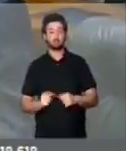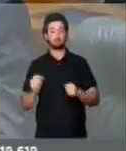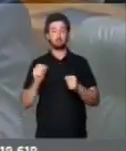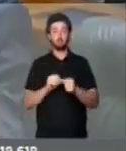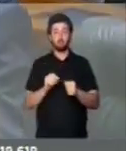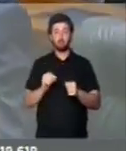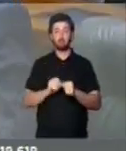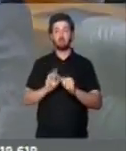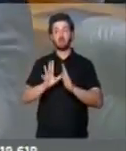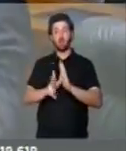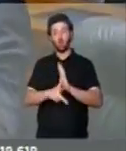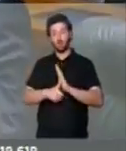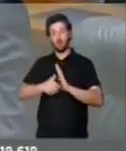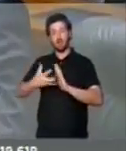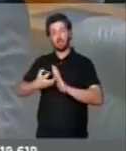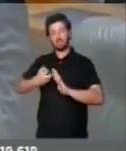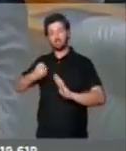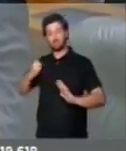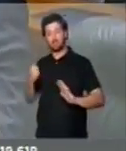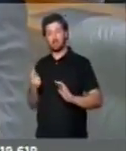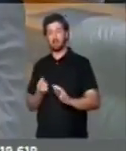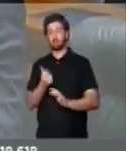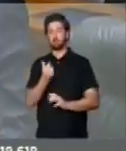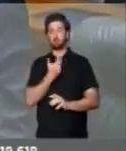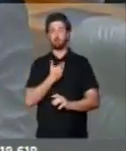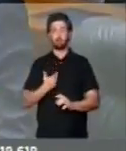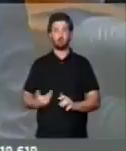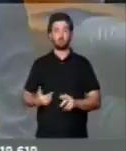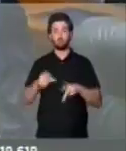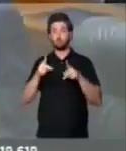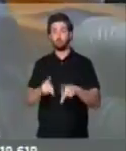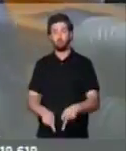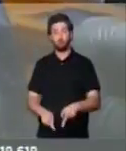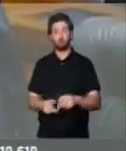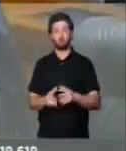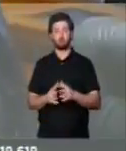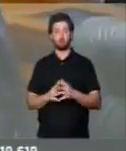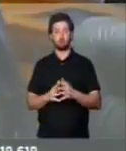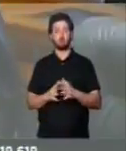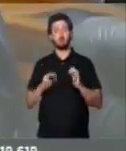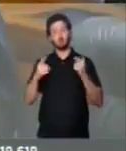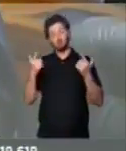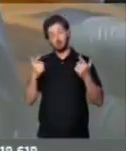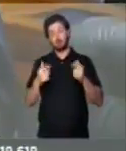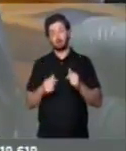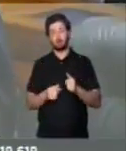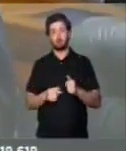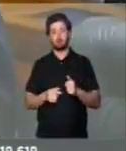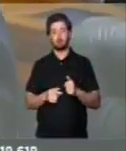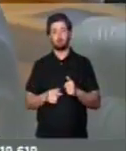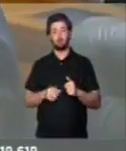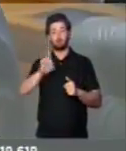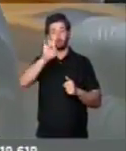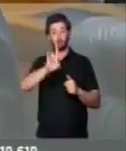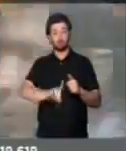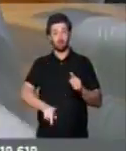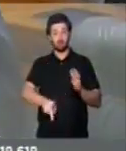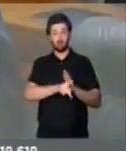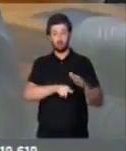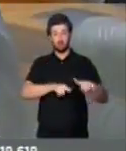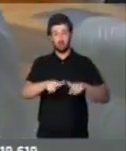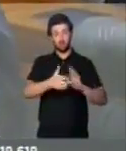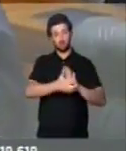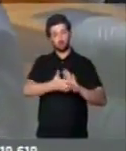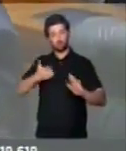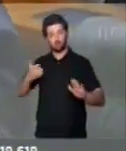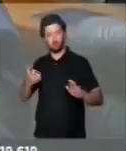fez dilapidar, roubar o patrimônio do povo e, evidentemente, tirando direitos dos